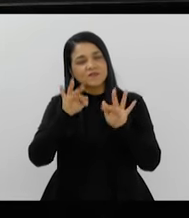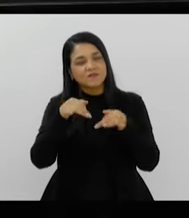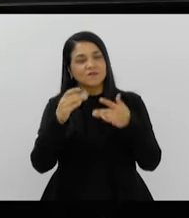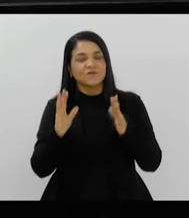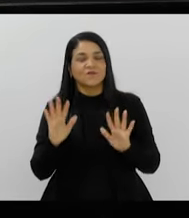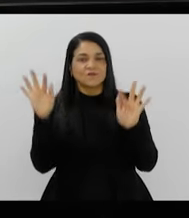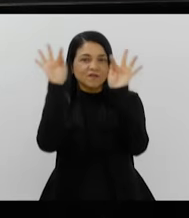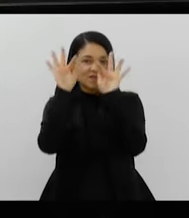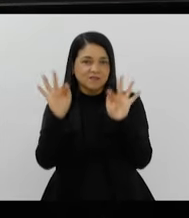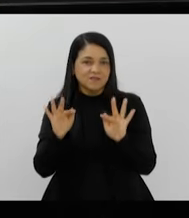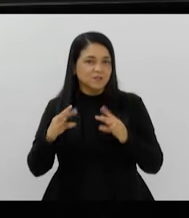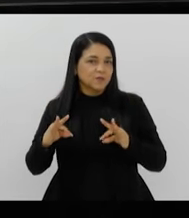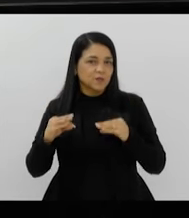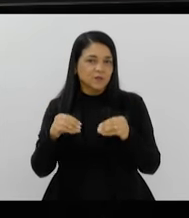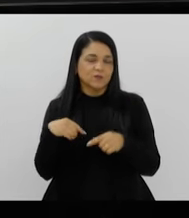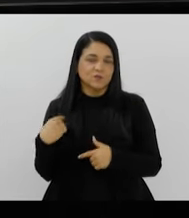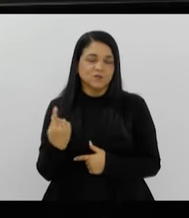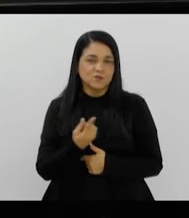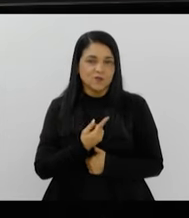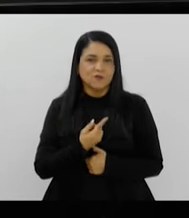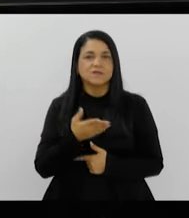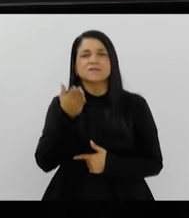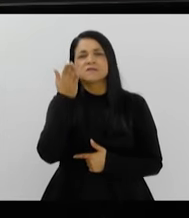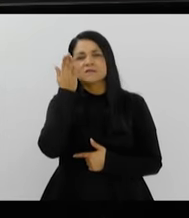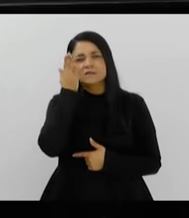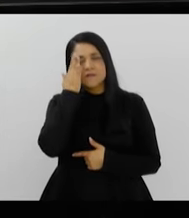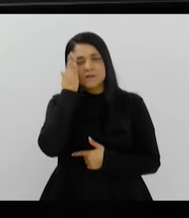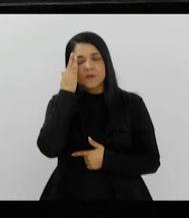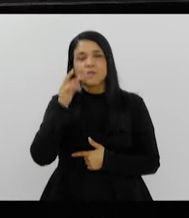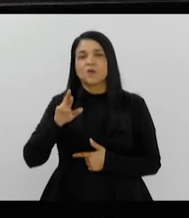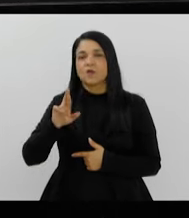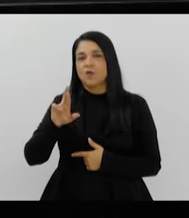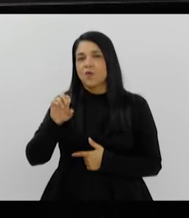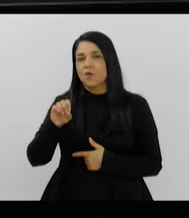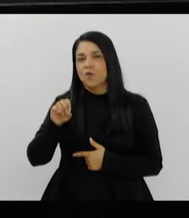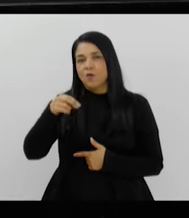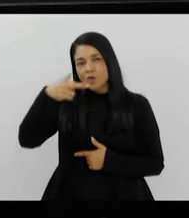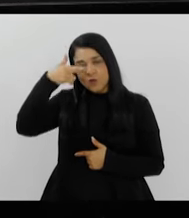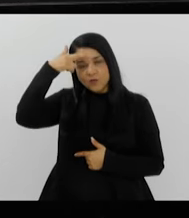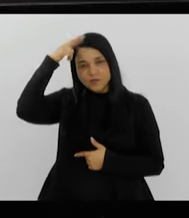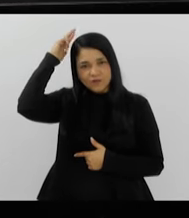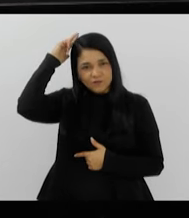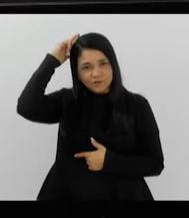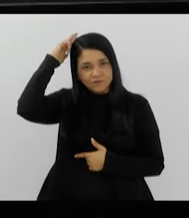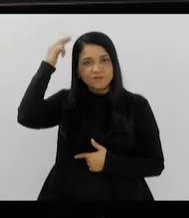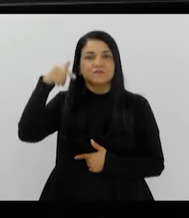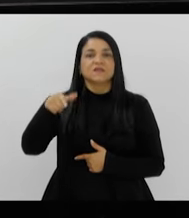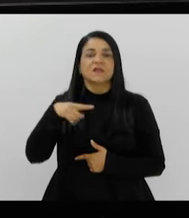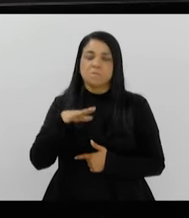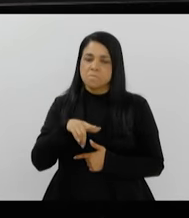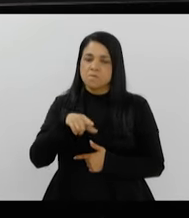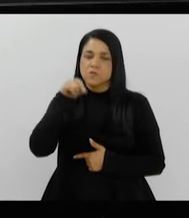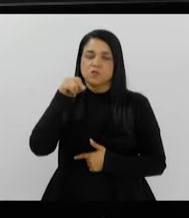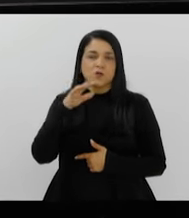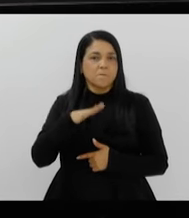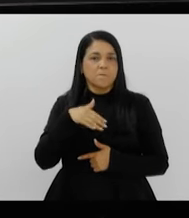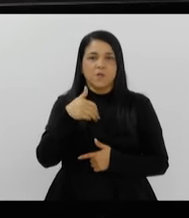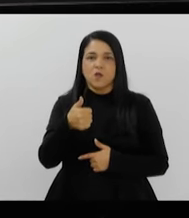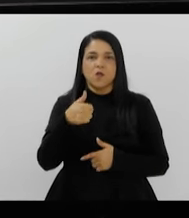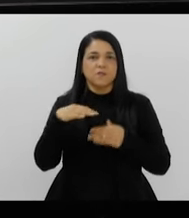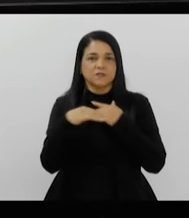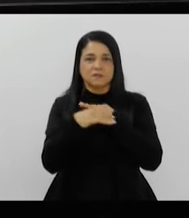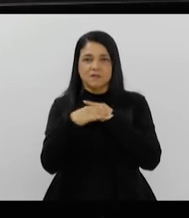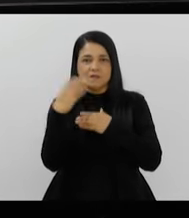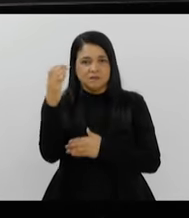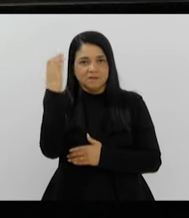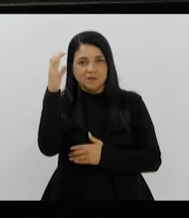feliz para todos nós que sabemos que Rodrigo Neves era a melhor opção para aquela cidade. Então, saudações